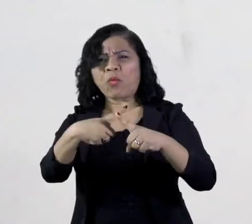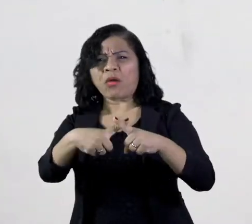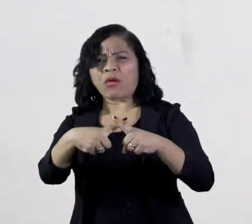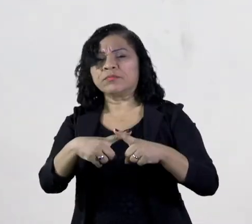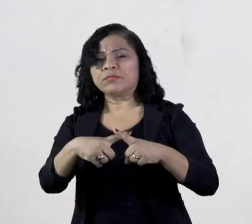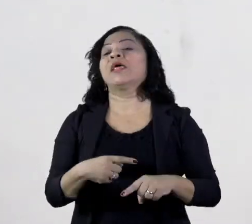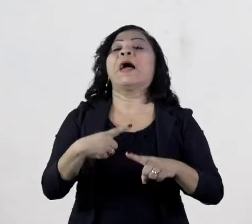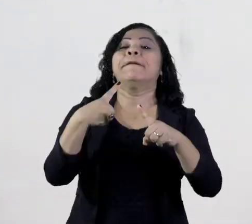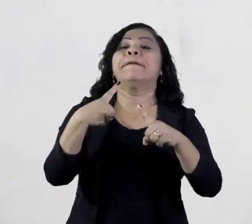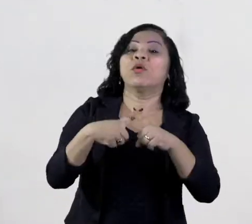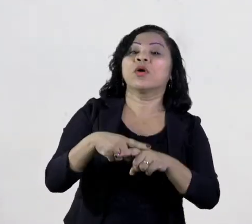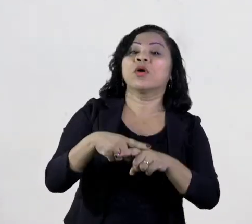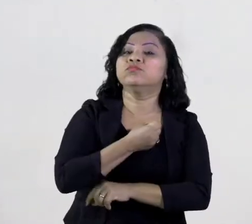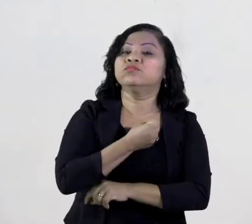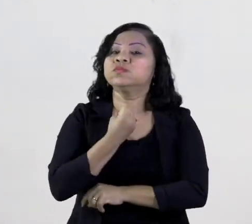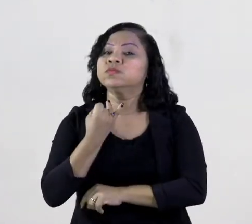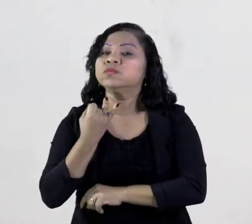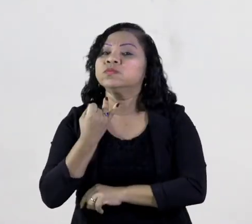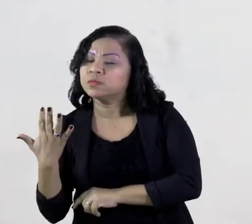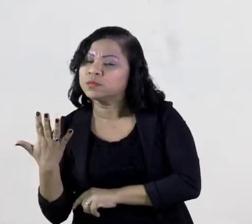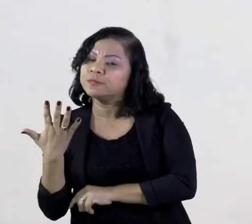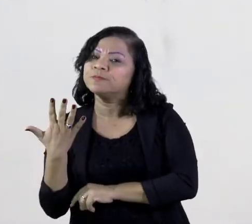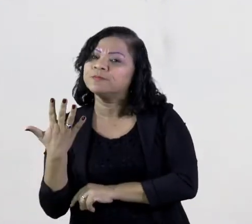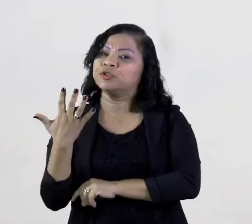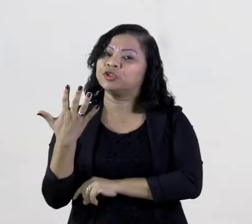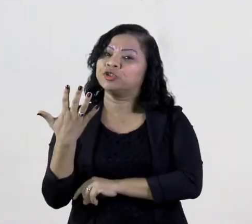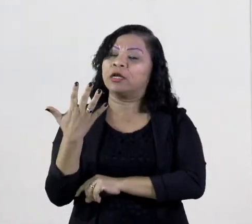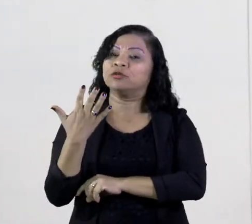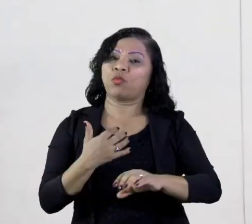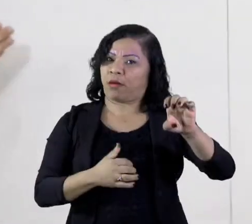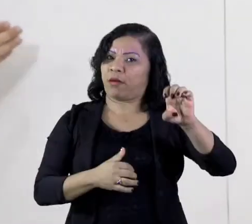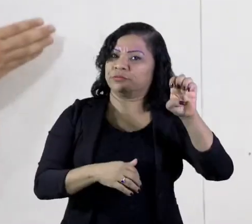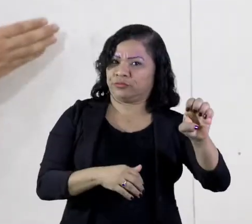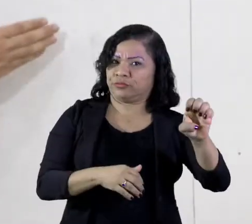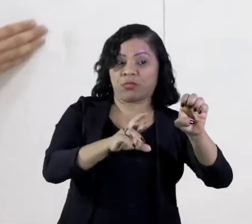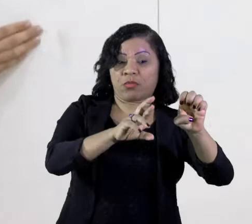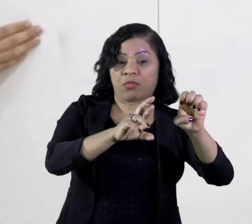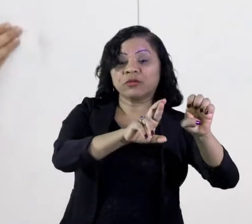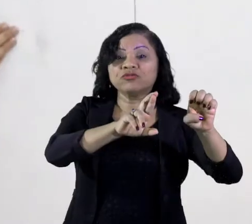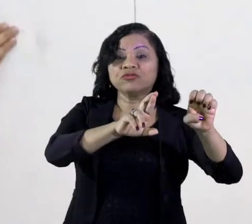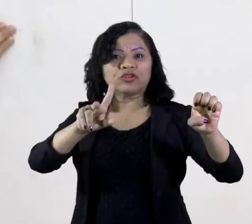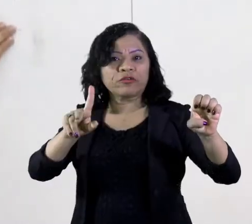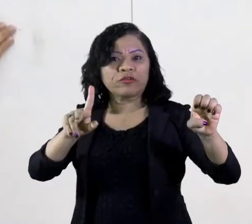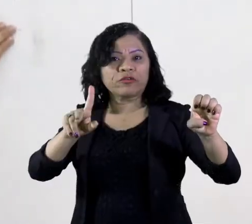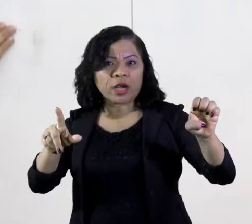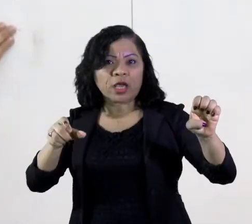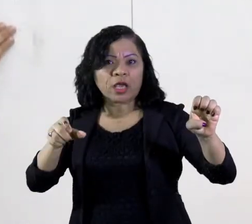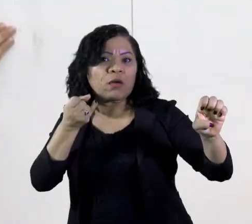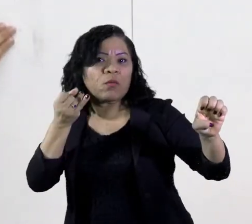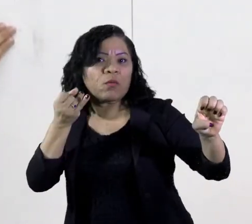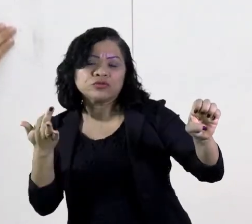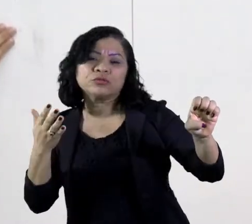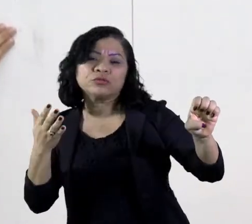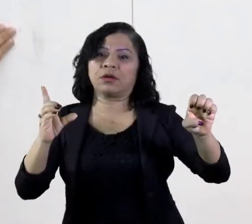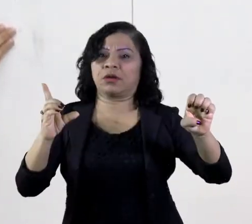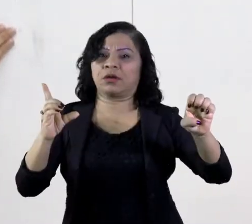as quantidades que estão aqui do lado esquerdo são diferentes da quantidade que estão do lado